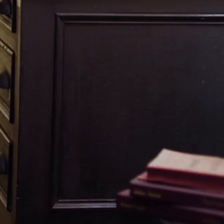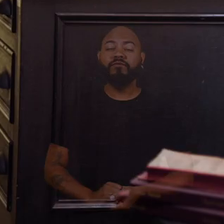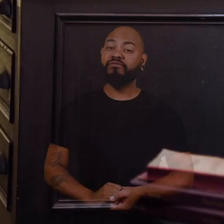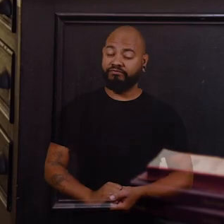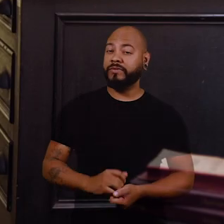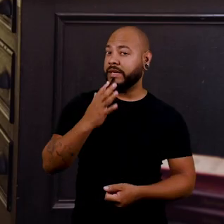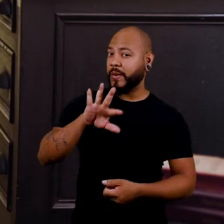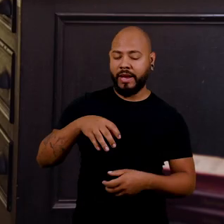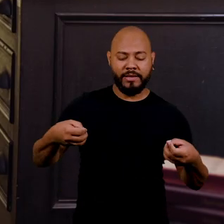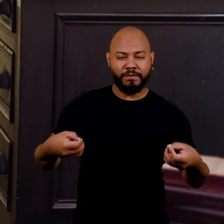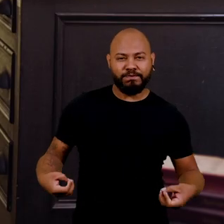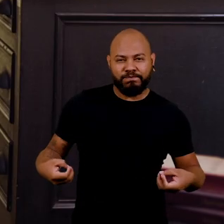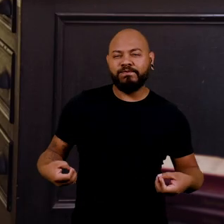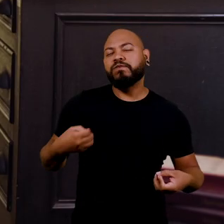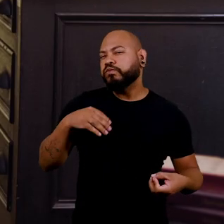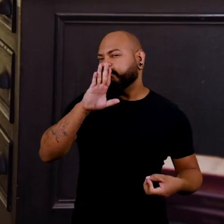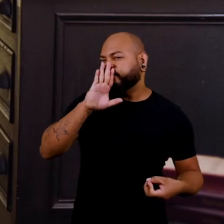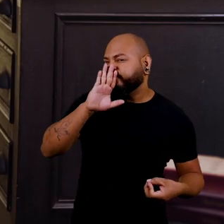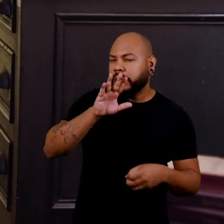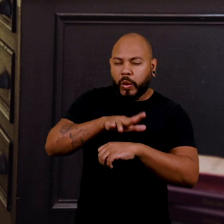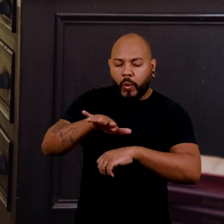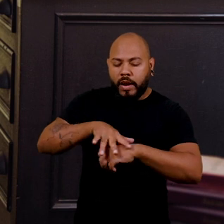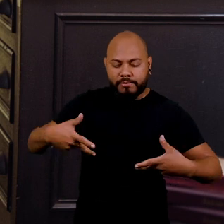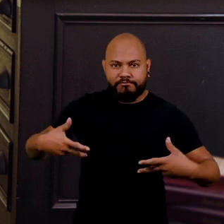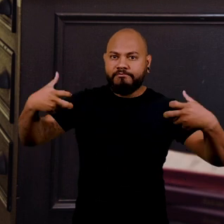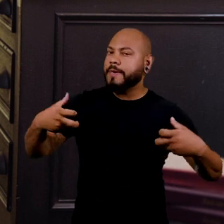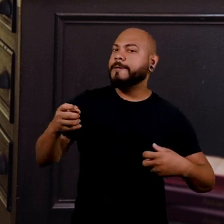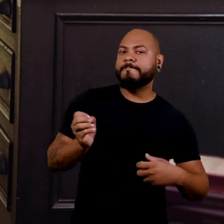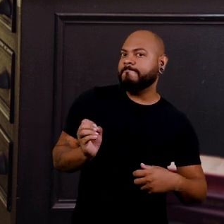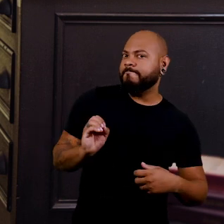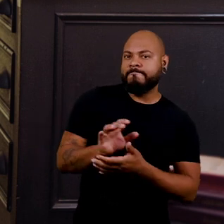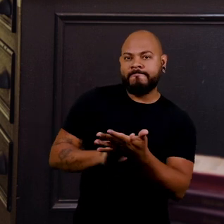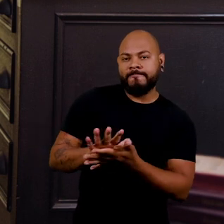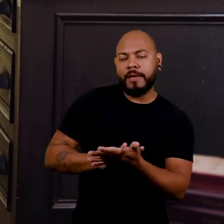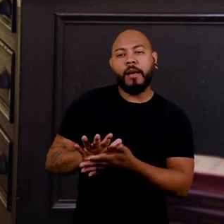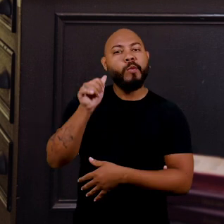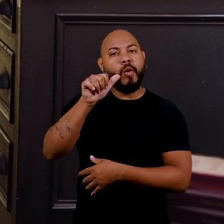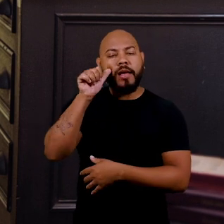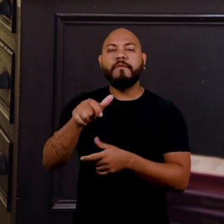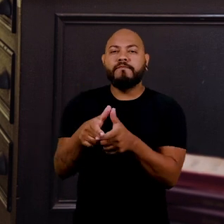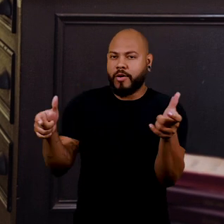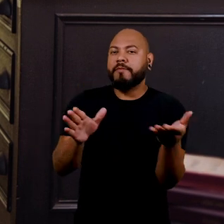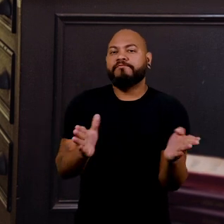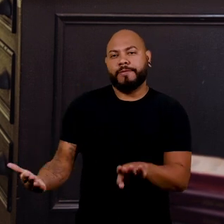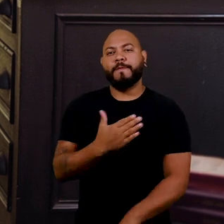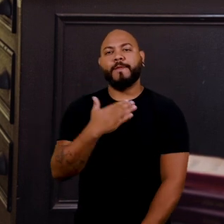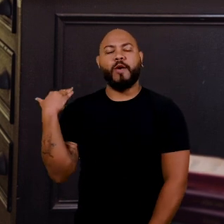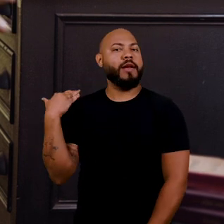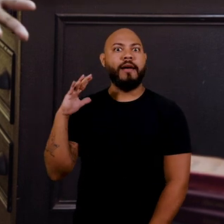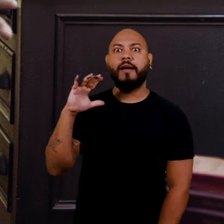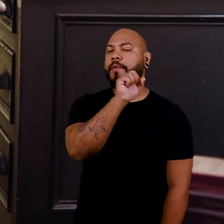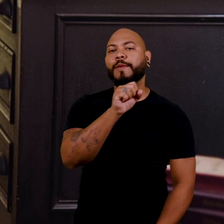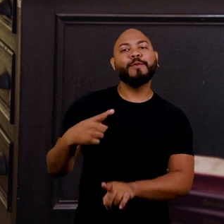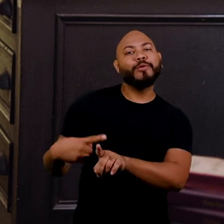Para quem não conhece o câncer de ovário, é uma doença extremamente silenciosa, insidiosa. É, a maioria das mulheres vão a óbito, assim, muito rápido, porque